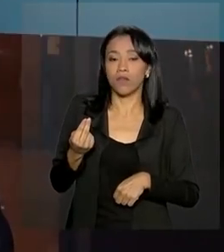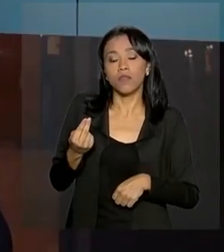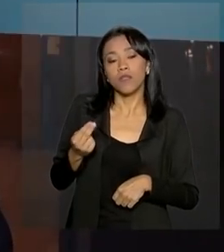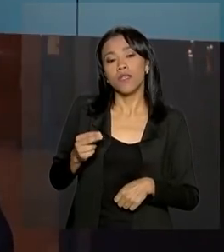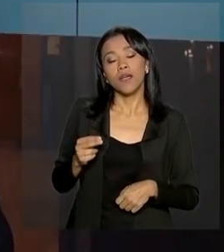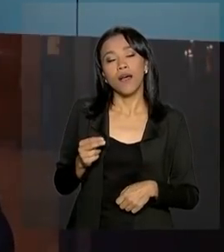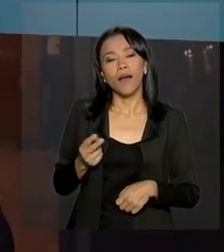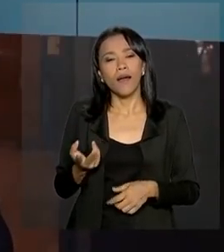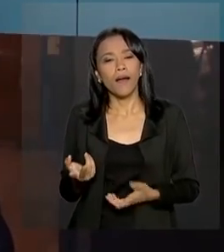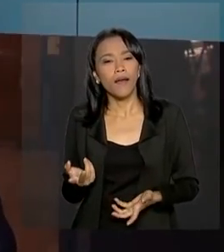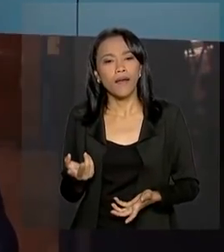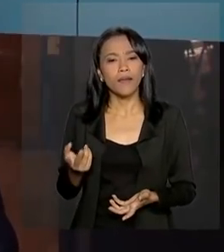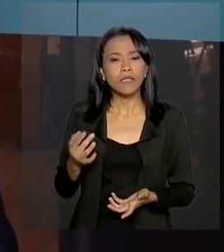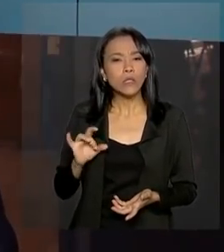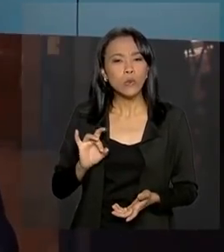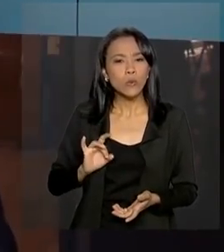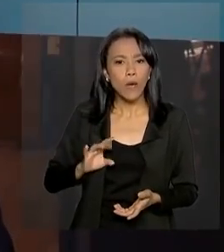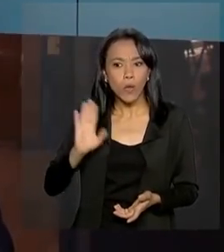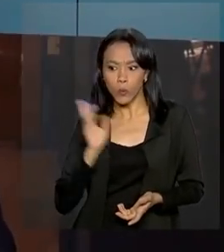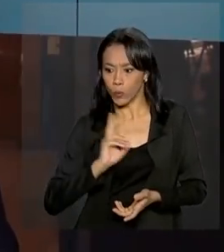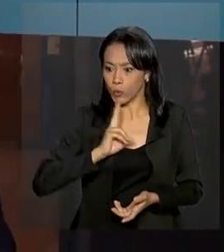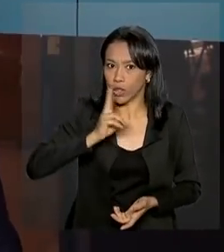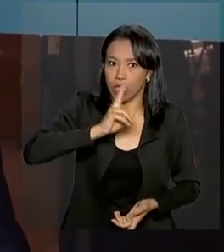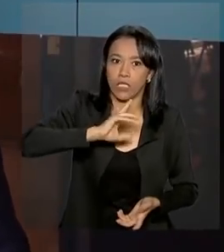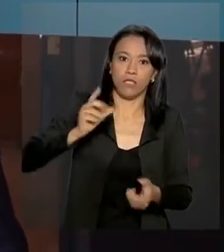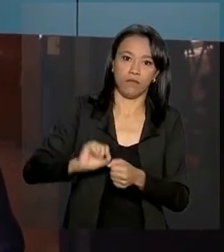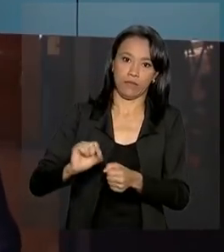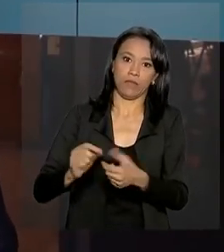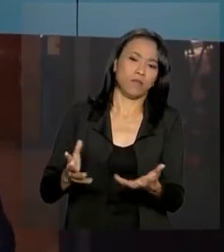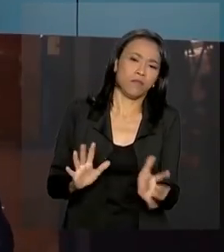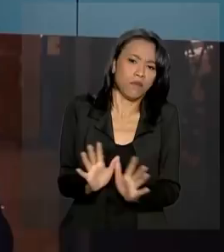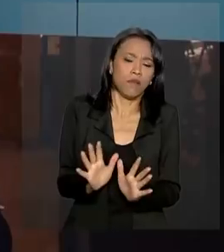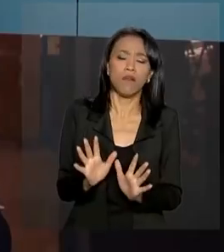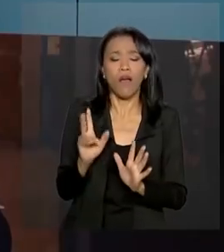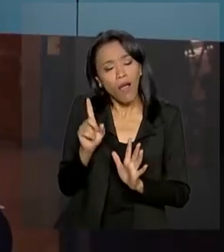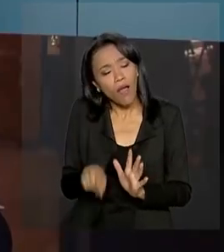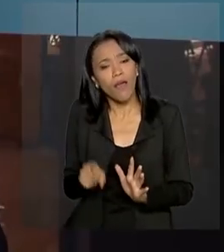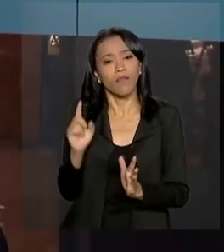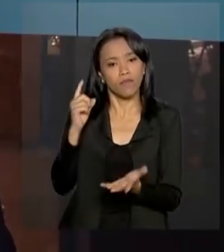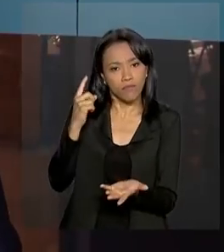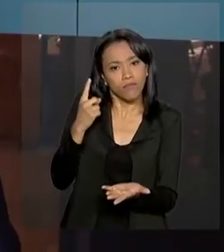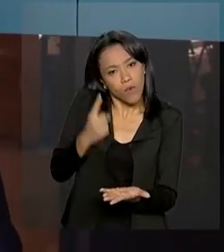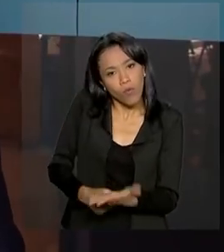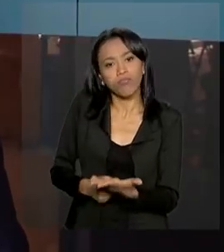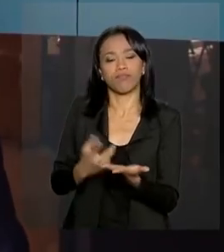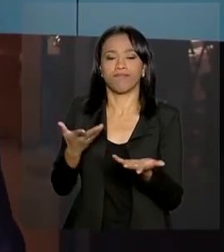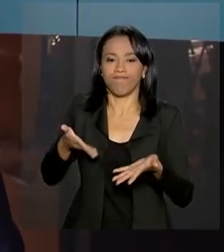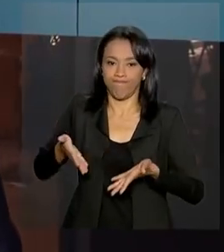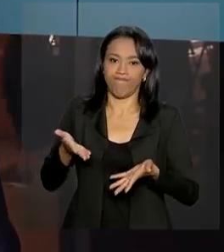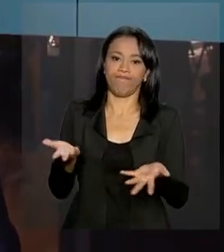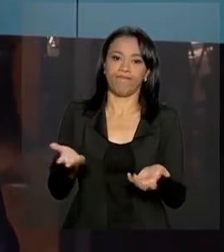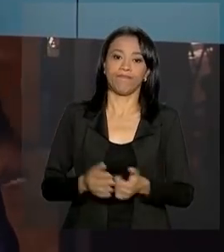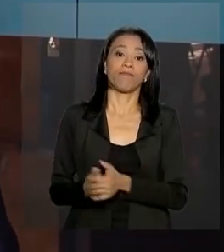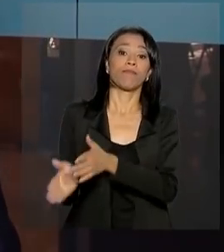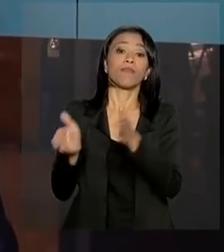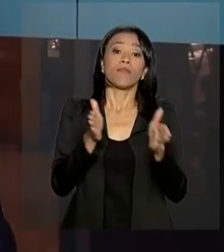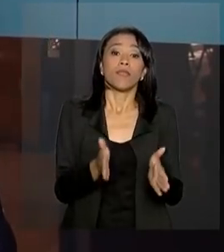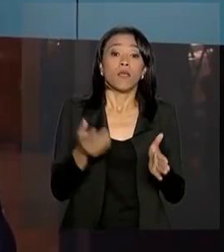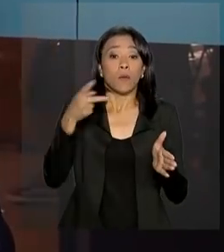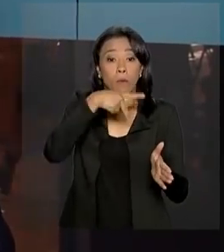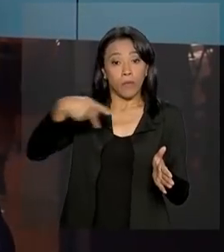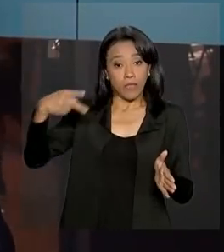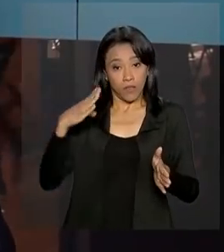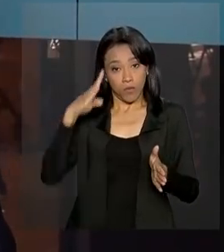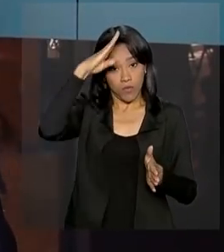em uma situação de emergência, é sim uma cirurgia eletiva. Jair Bolsonaro